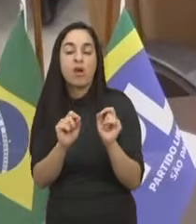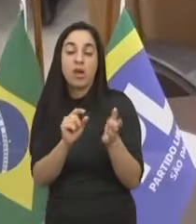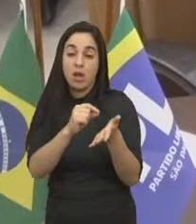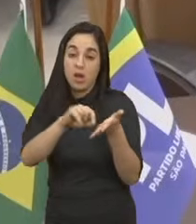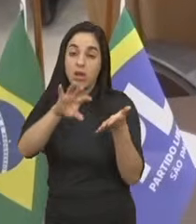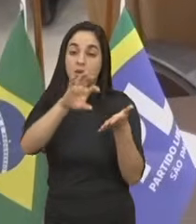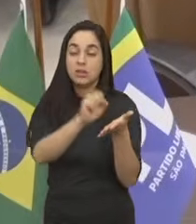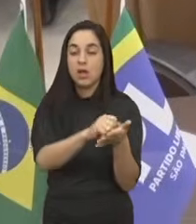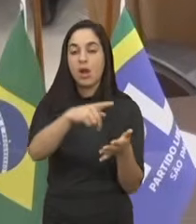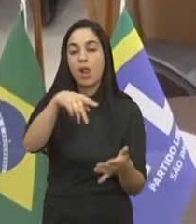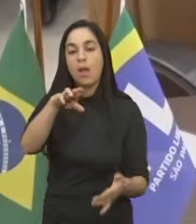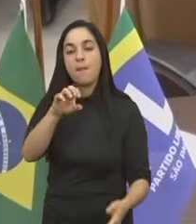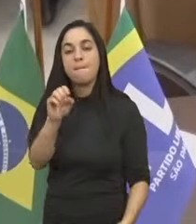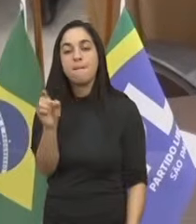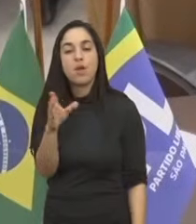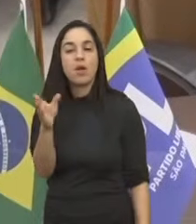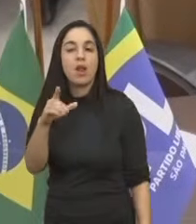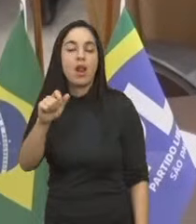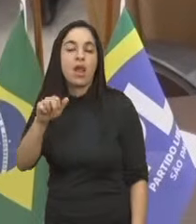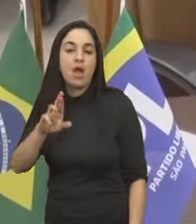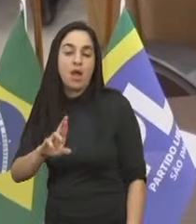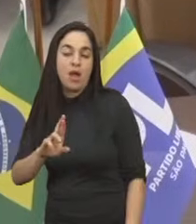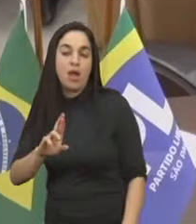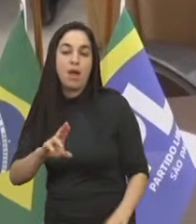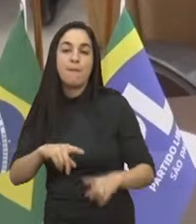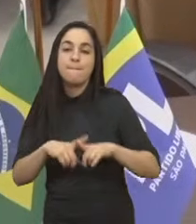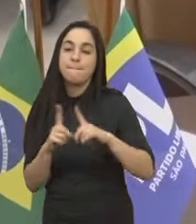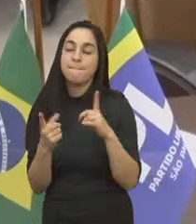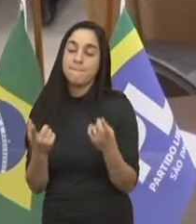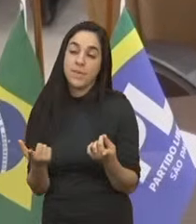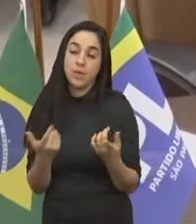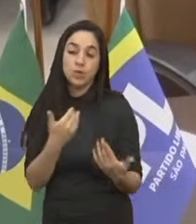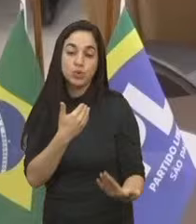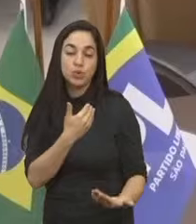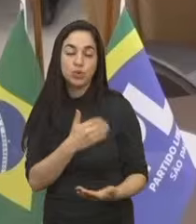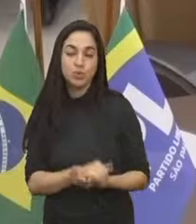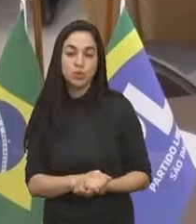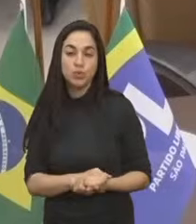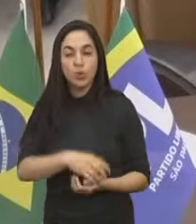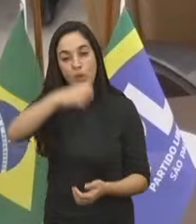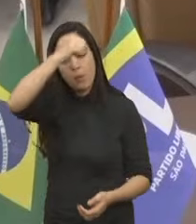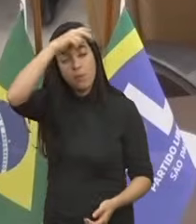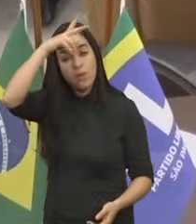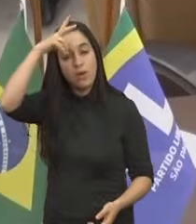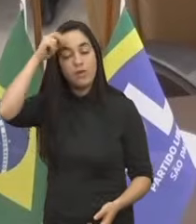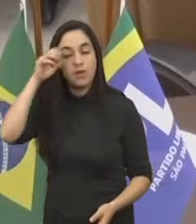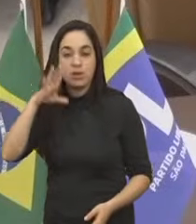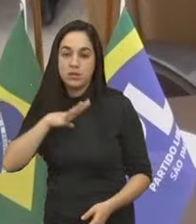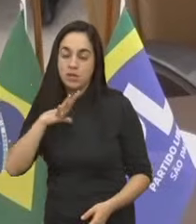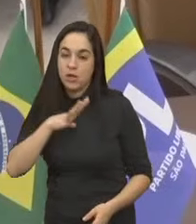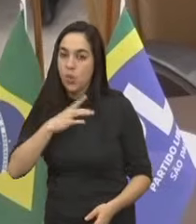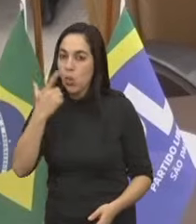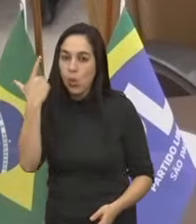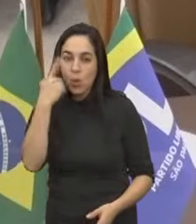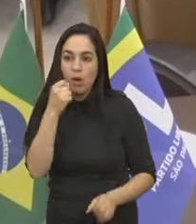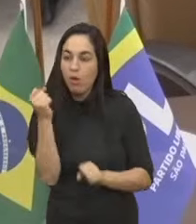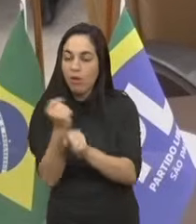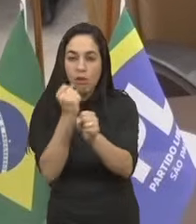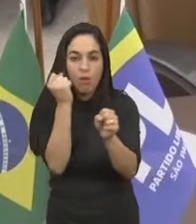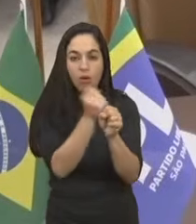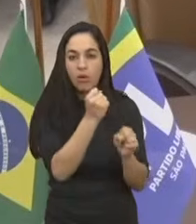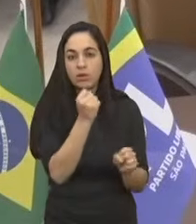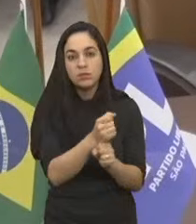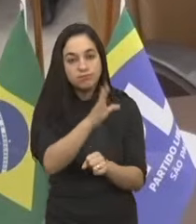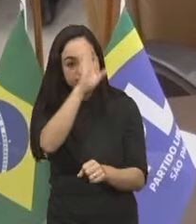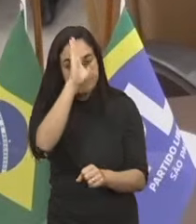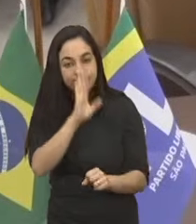na Prolar, não tem condições o prefeito da cidade fazer casa popular para o povo,